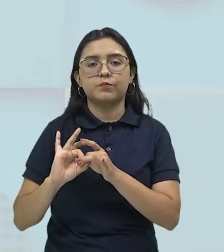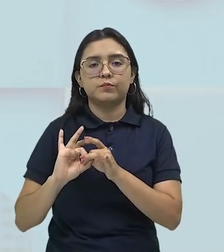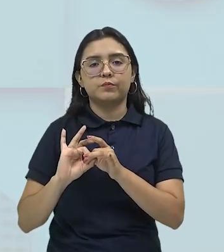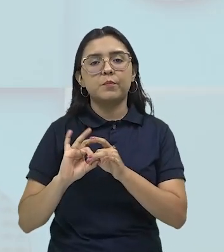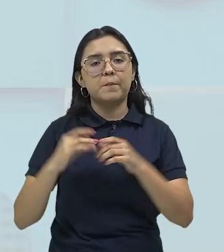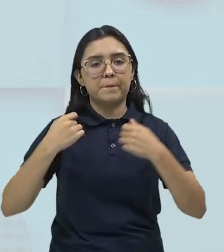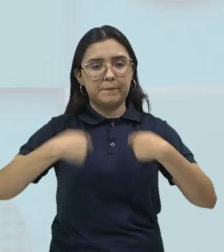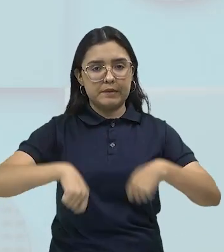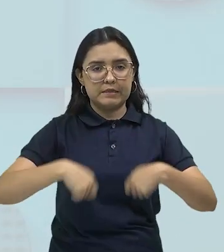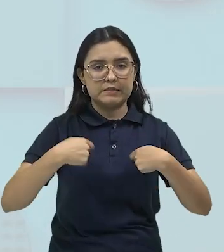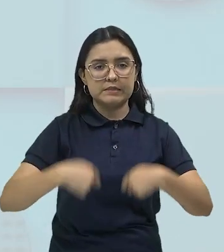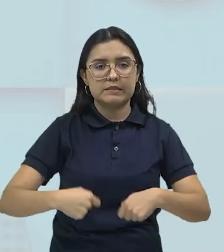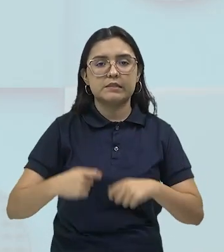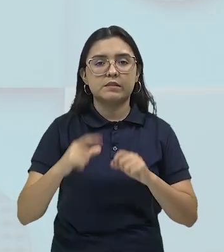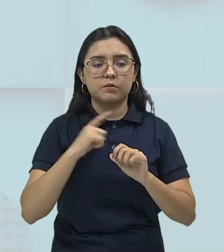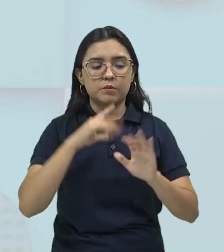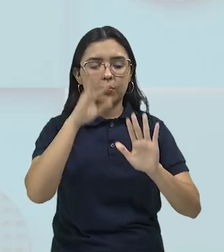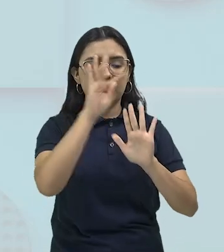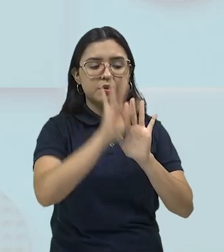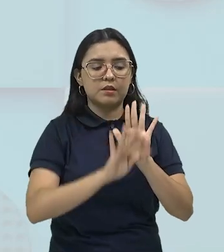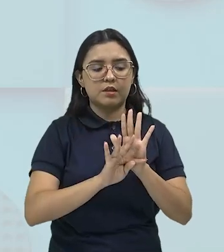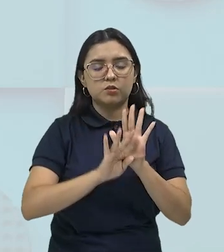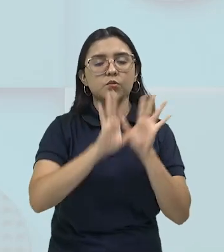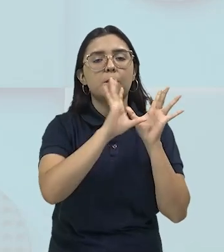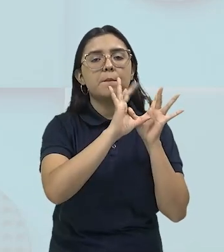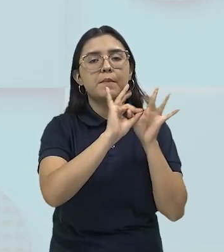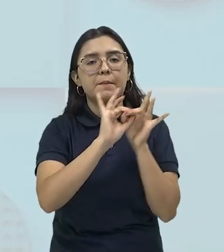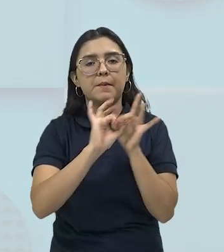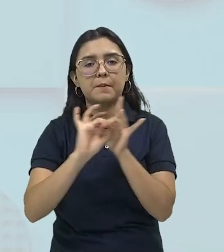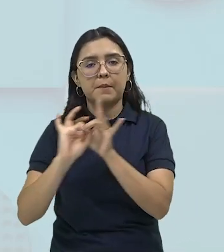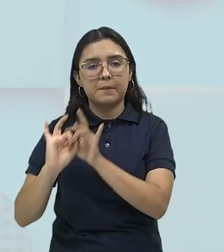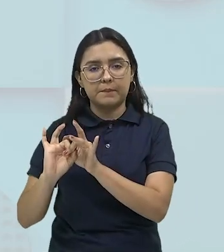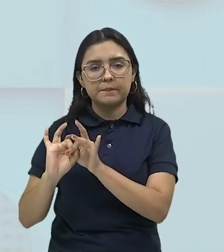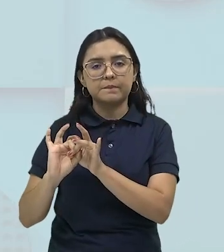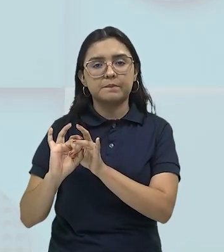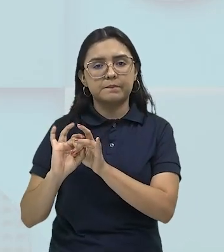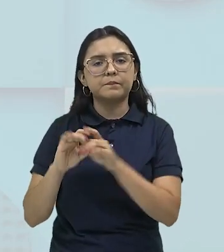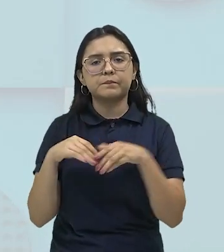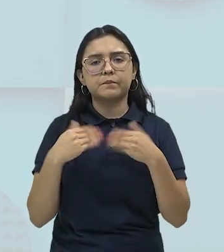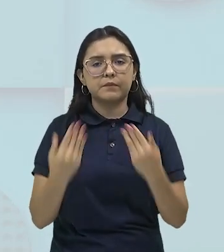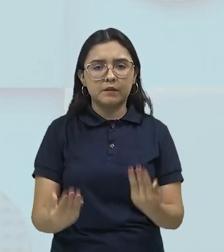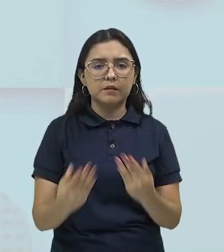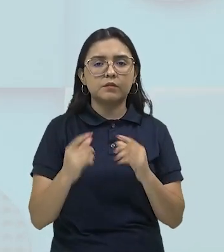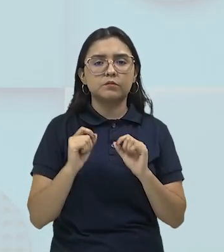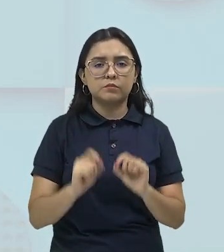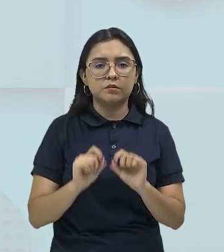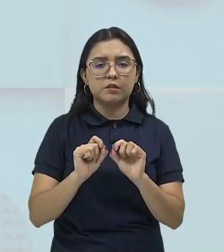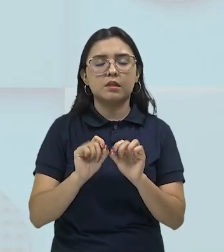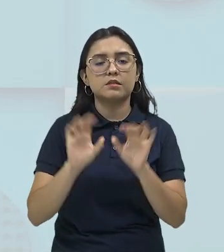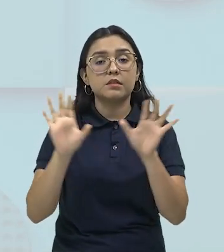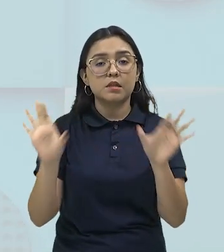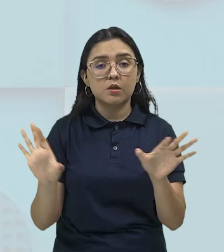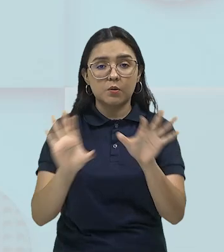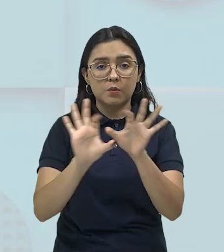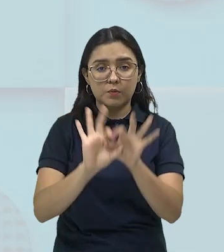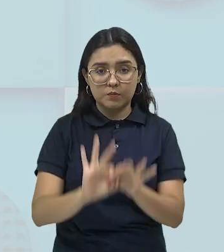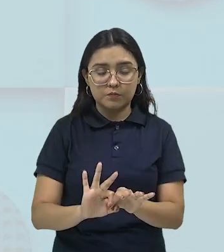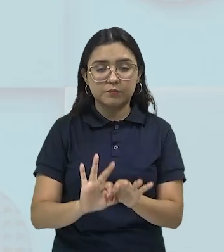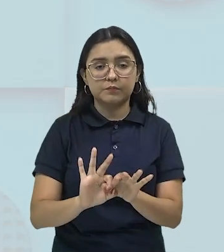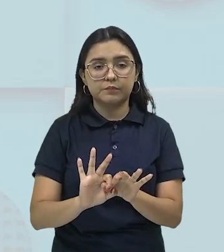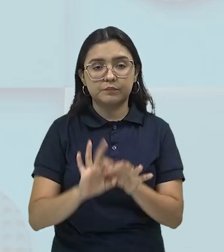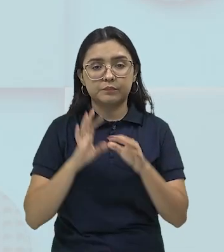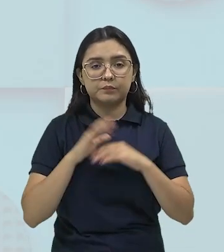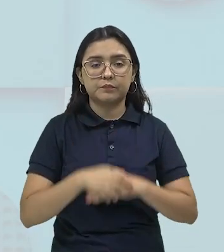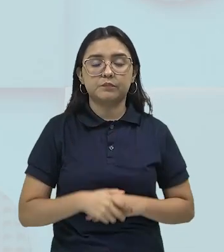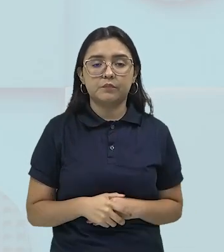precisa costurar o texto, fazer com que essas partes todas se unam por uma